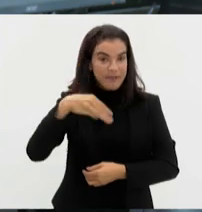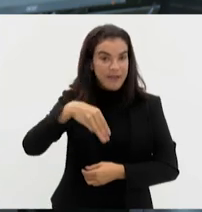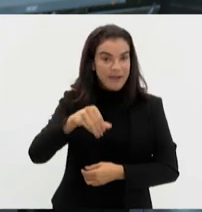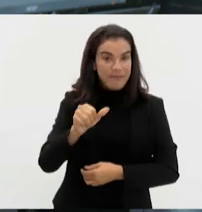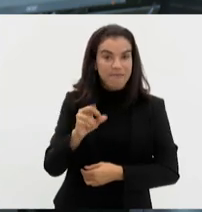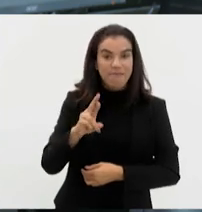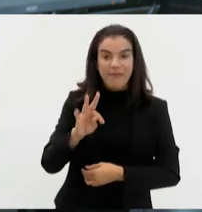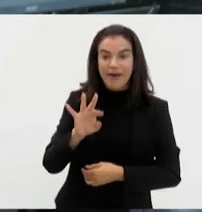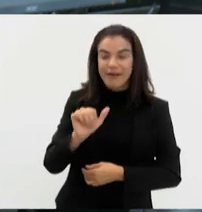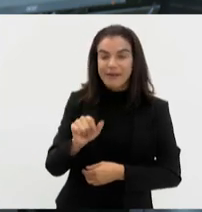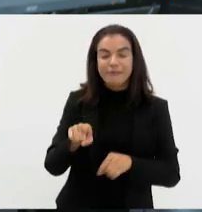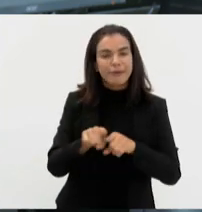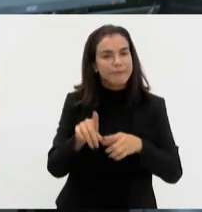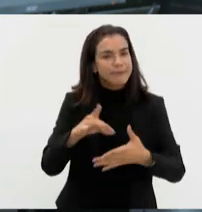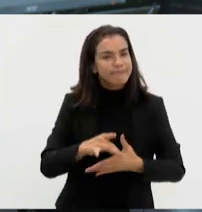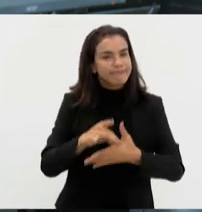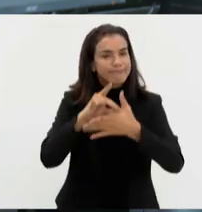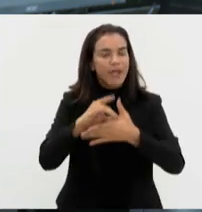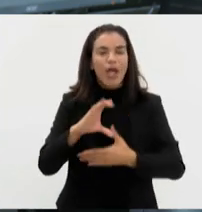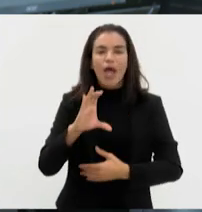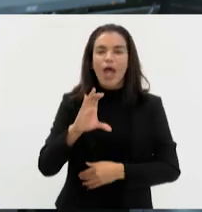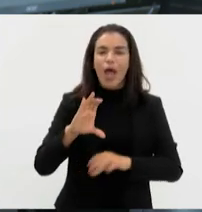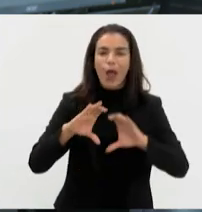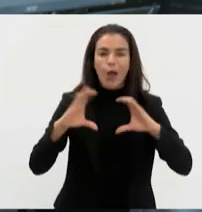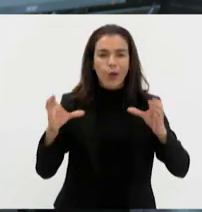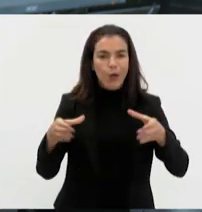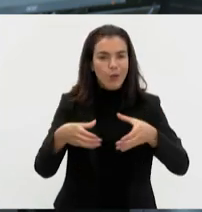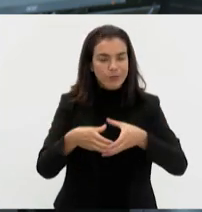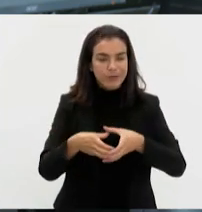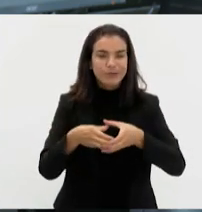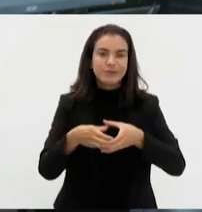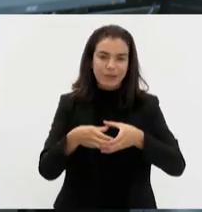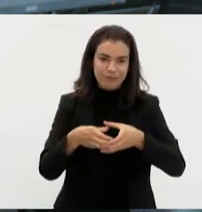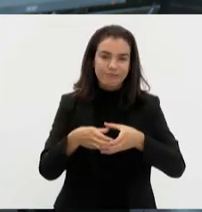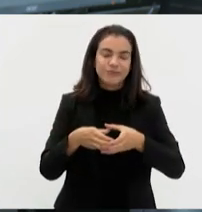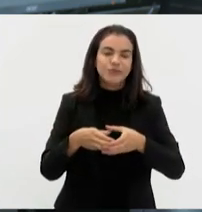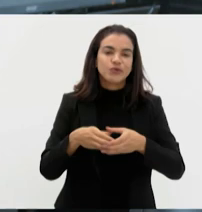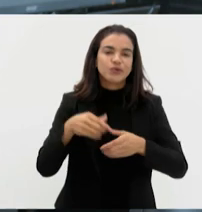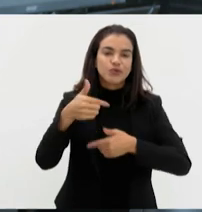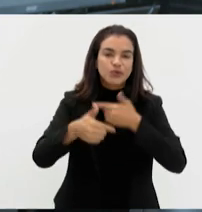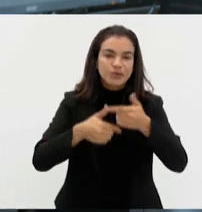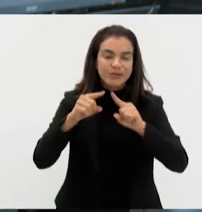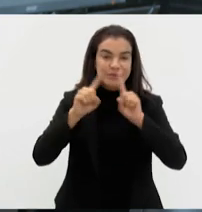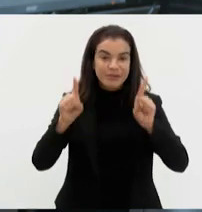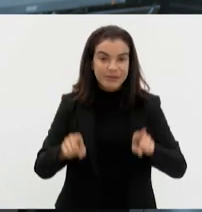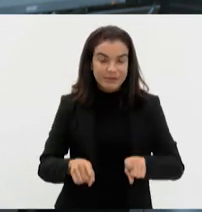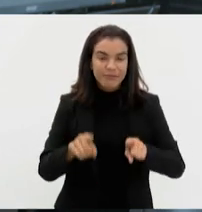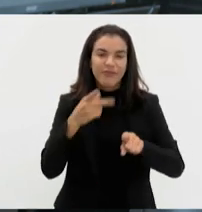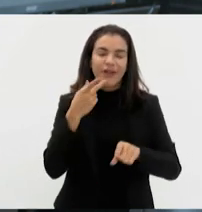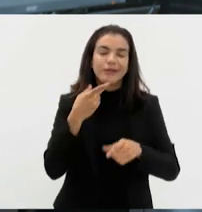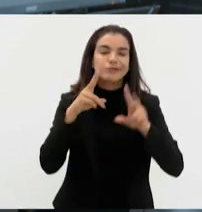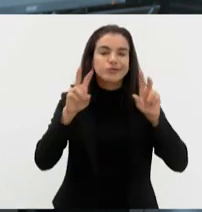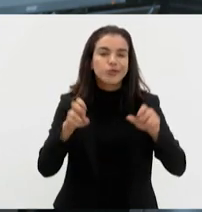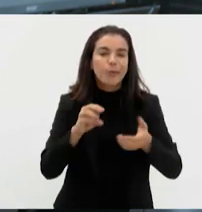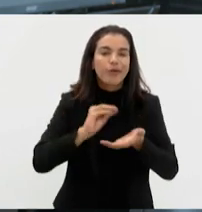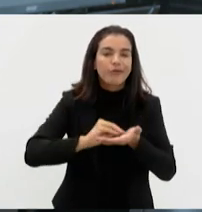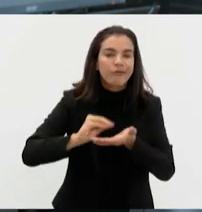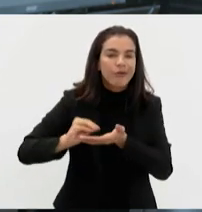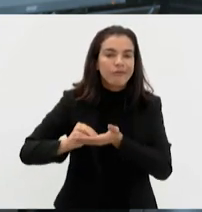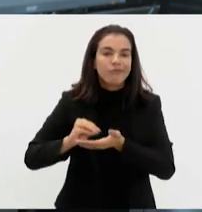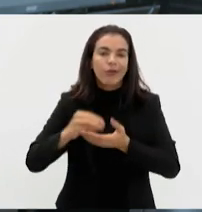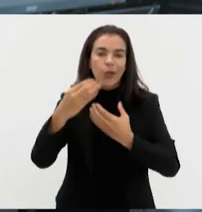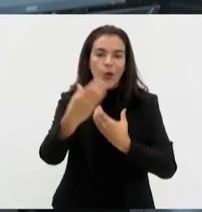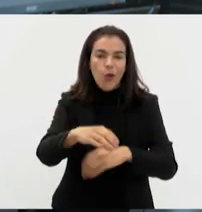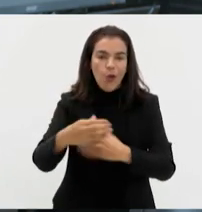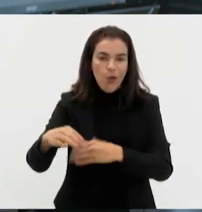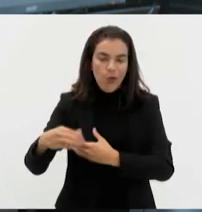Rocha também preside a comissão de servidores que vai se reunir à 1 da tarde para discutir pendências no concurso da Secretaria